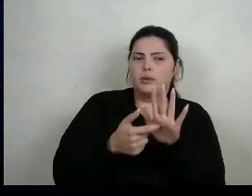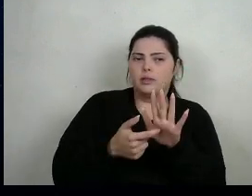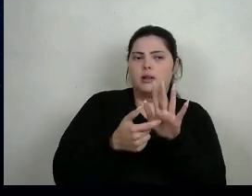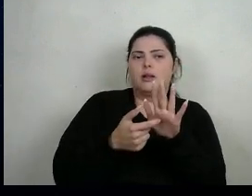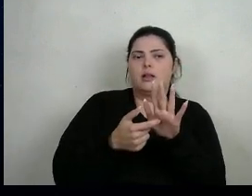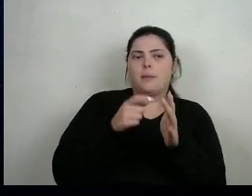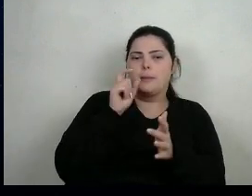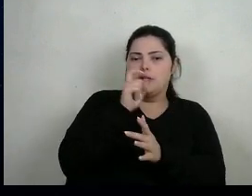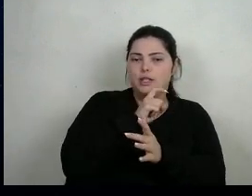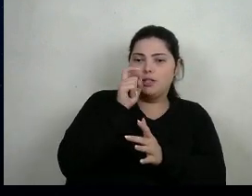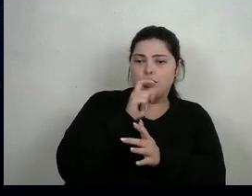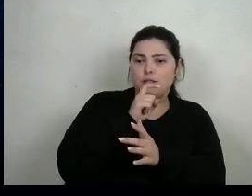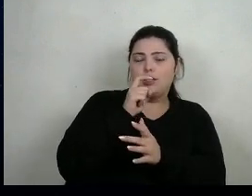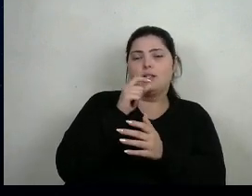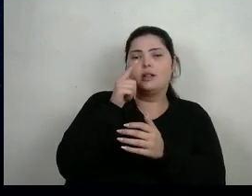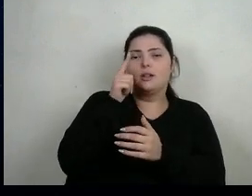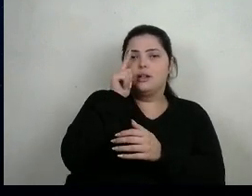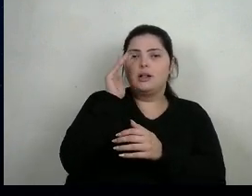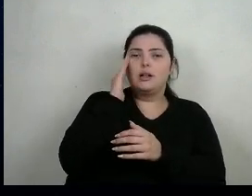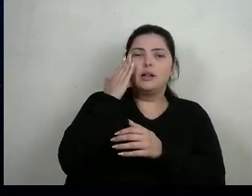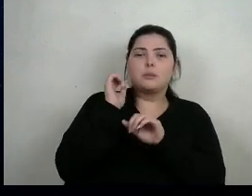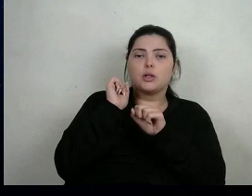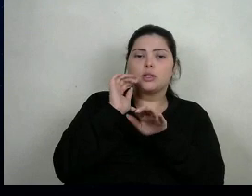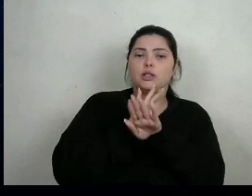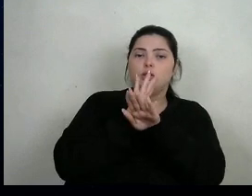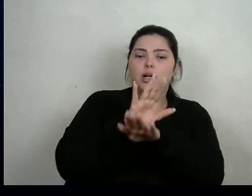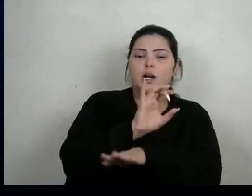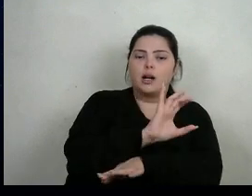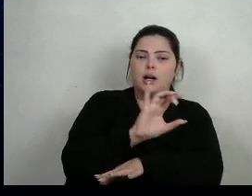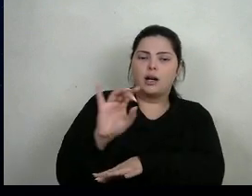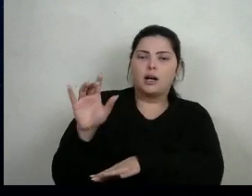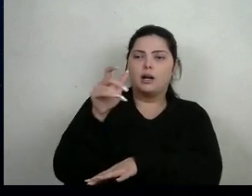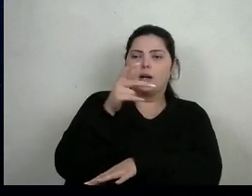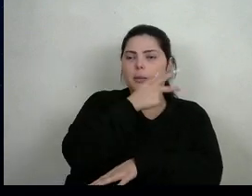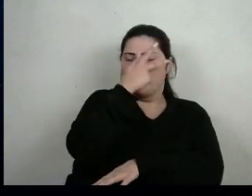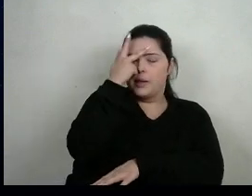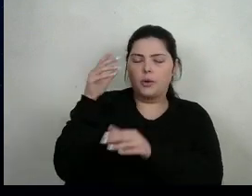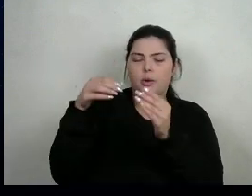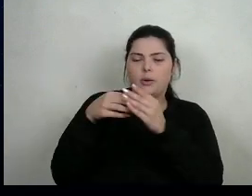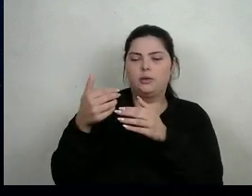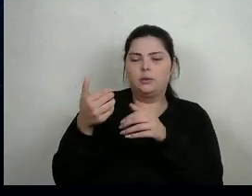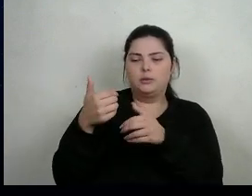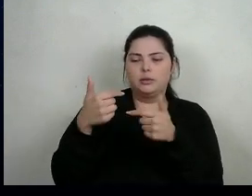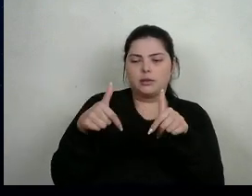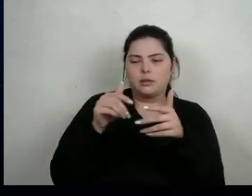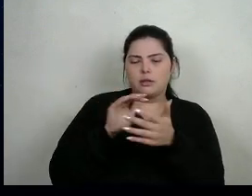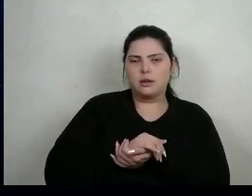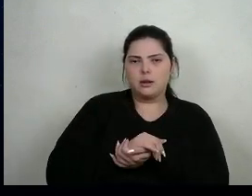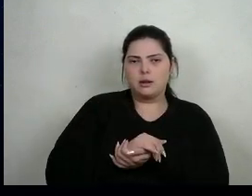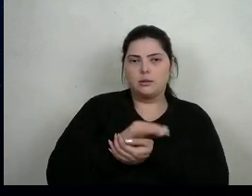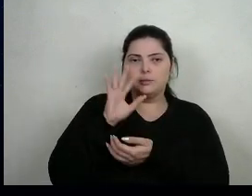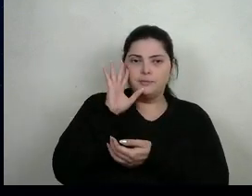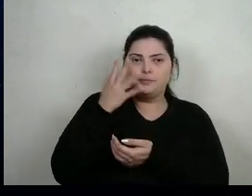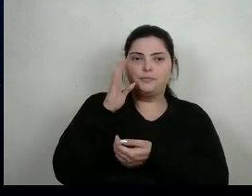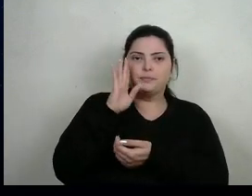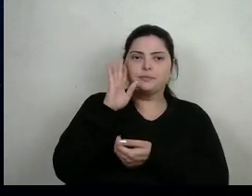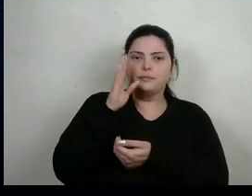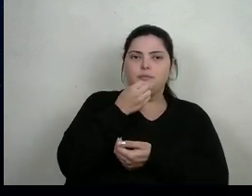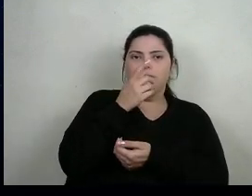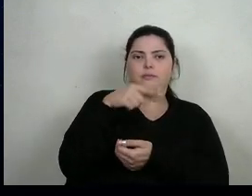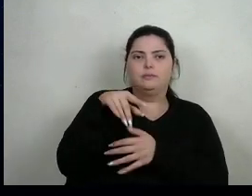entenderem que isso pode ajudar cada um dos membros da nossa equipe e tem um Case bem legal para compartilhar com vocês no final